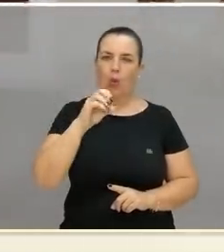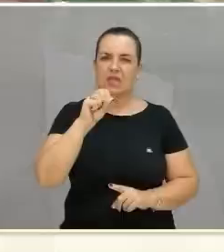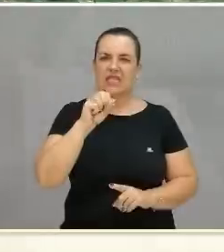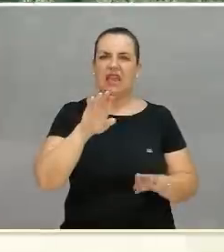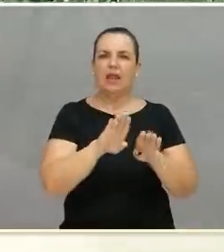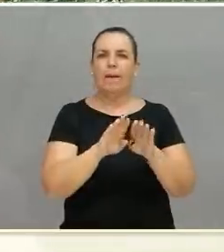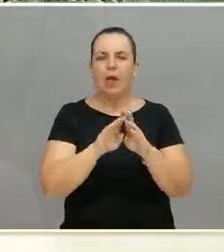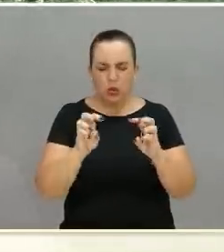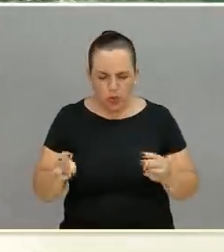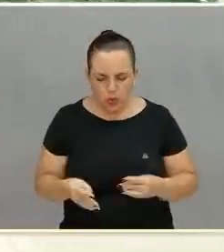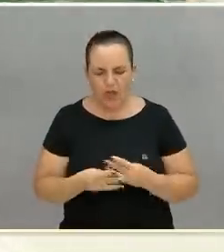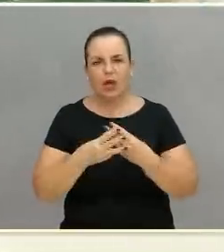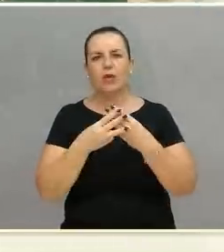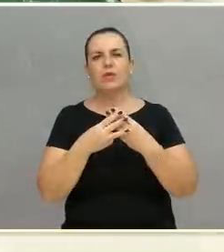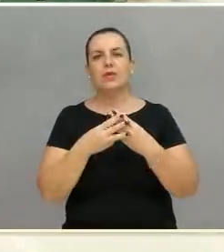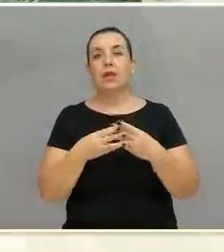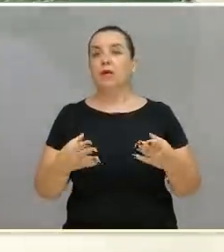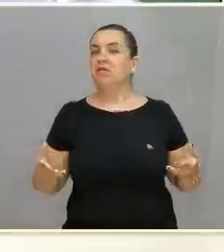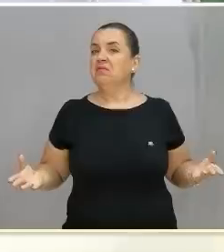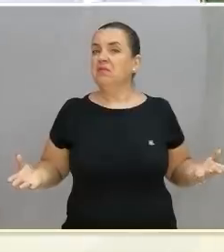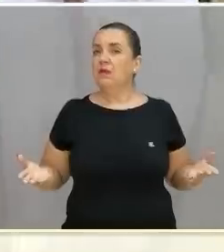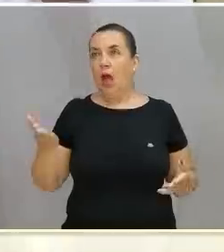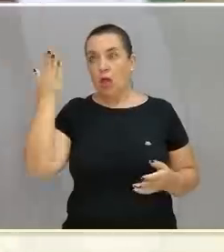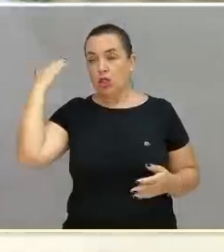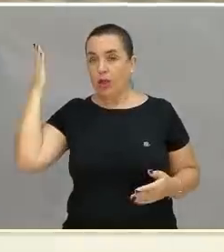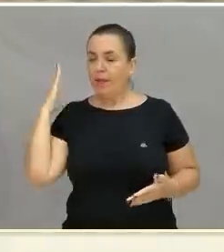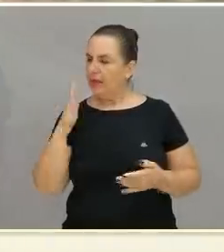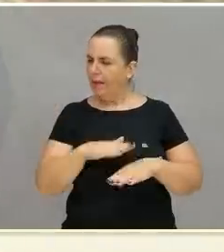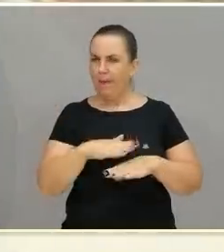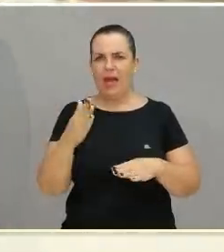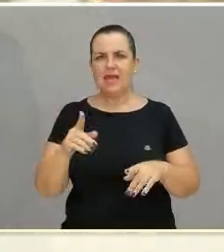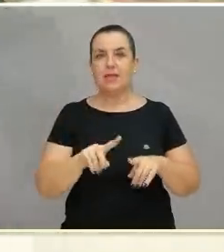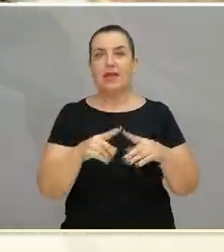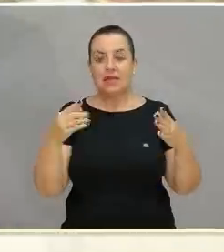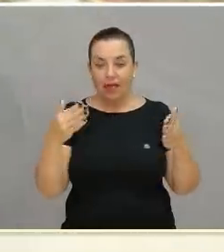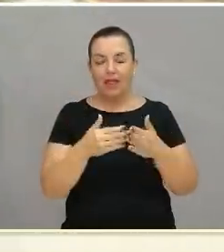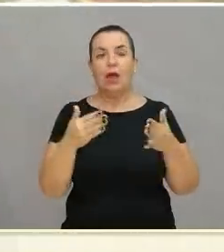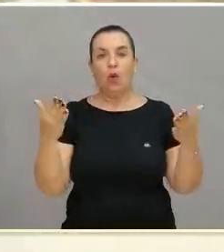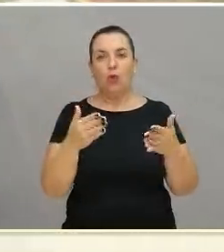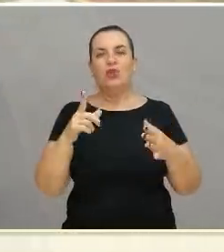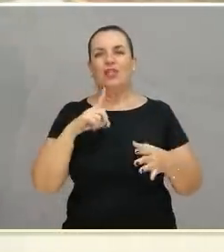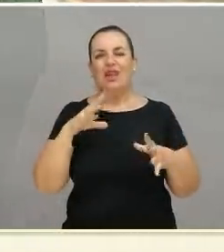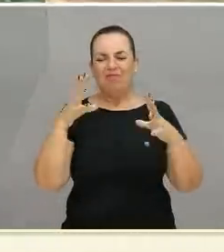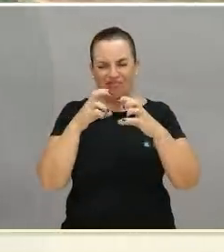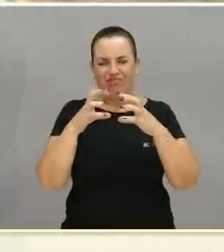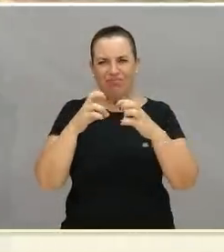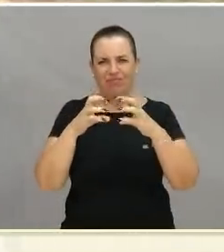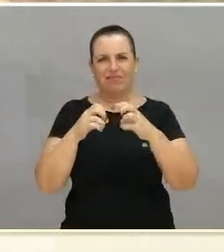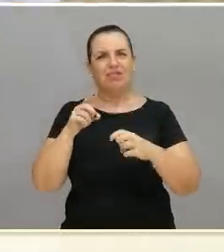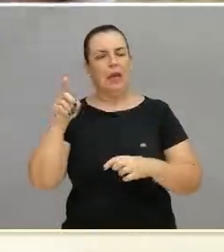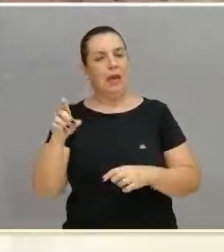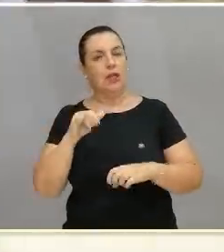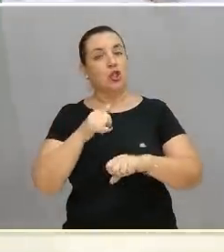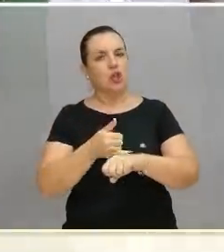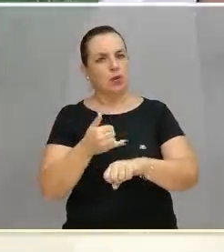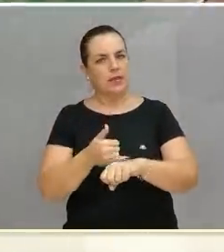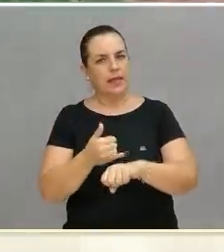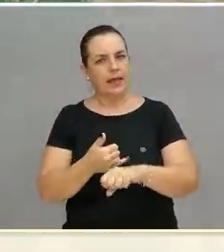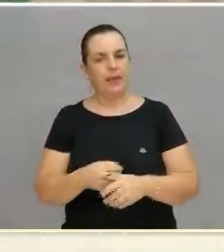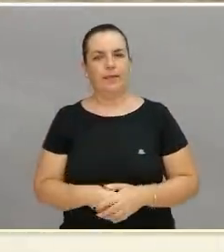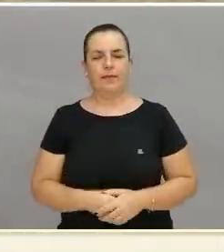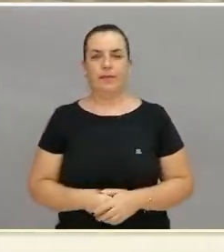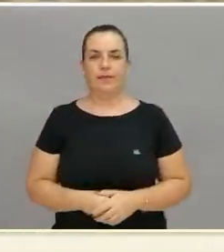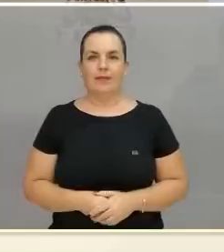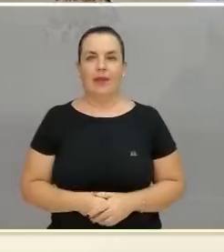naquele tempo muito mais. É dito a uma nação que está derrotada: alegre-se, povo de